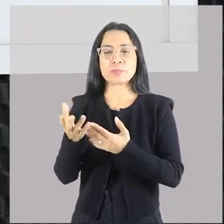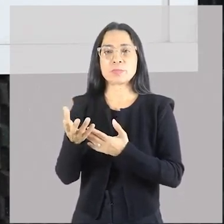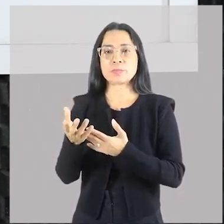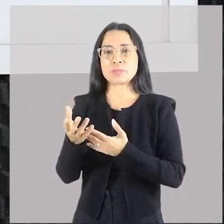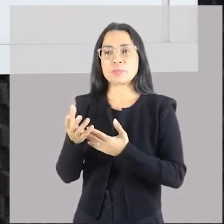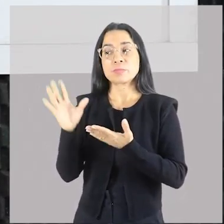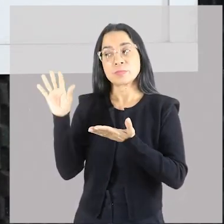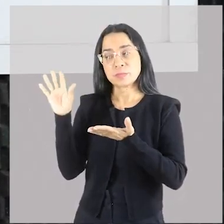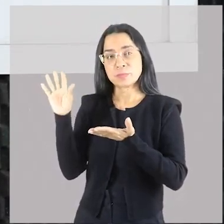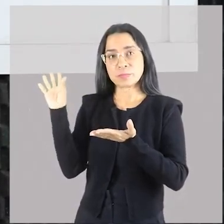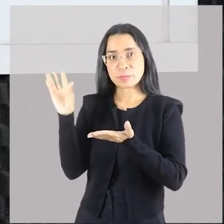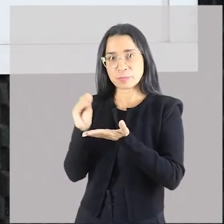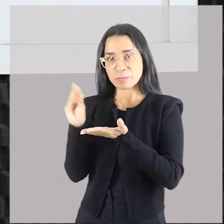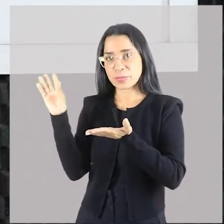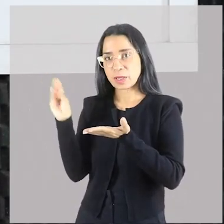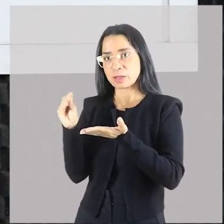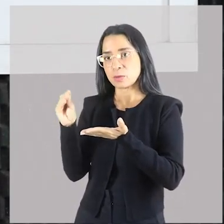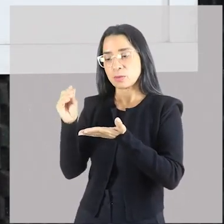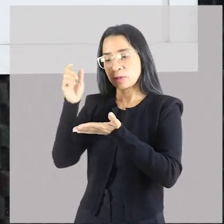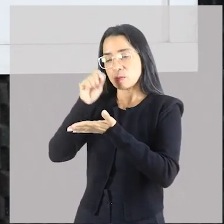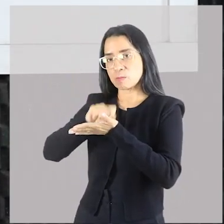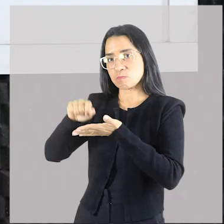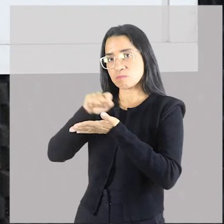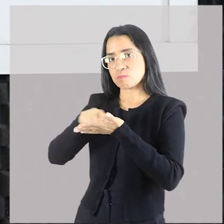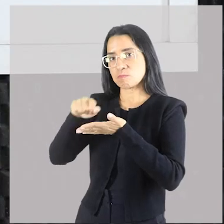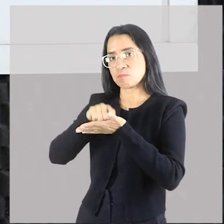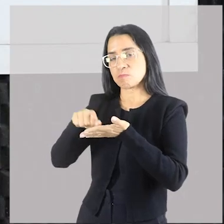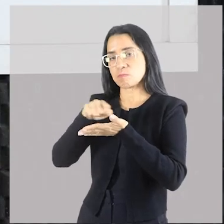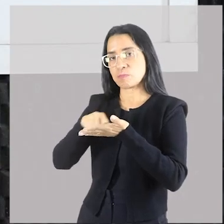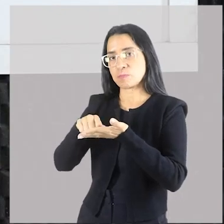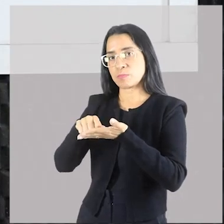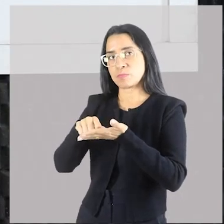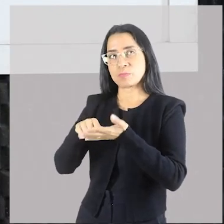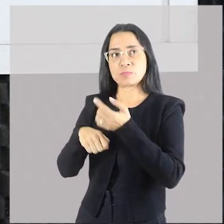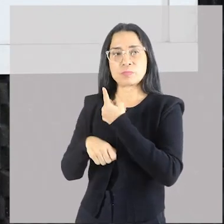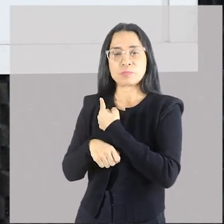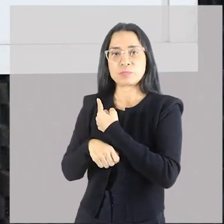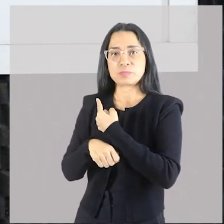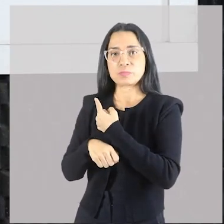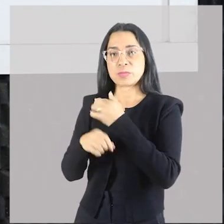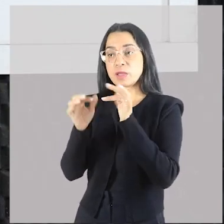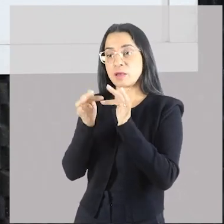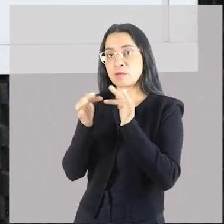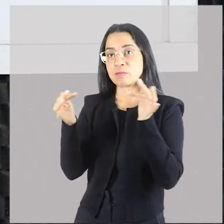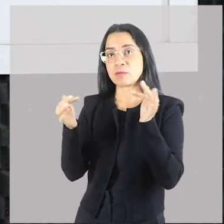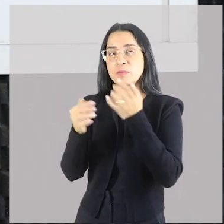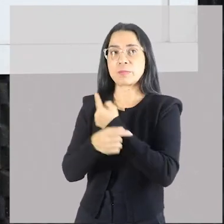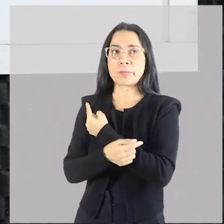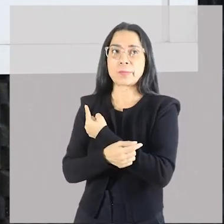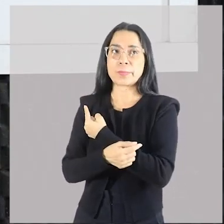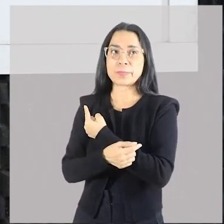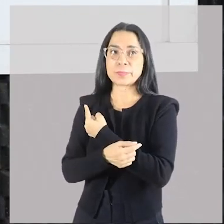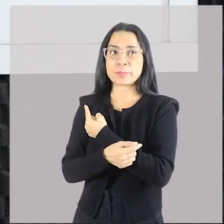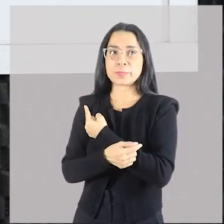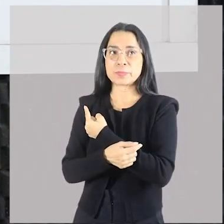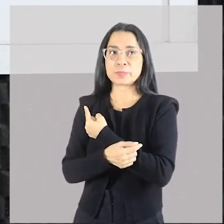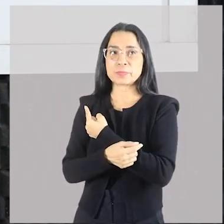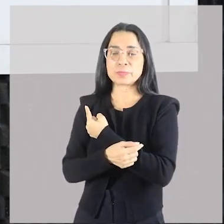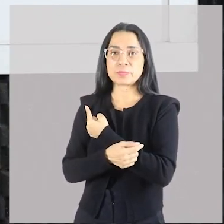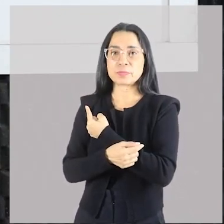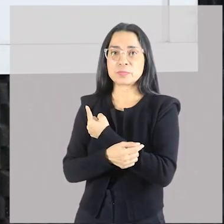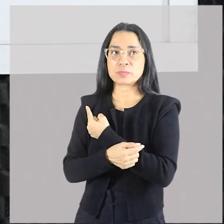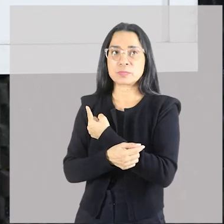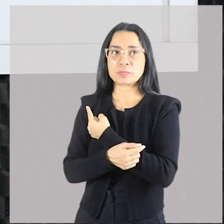anotem essa fórmula aqui. A área do círculo, você calcula multiplicando π